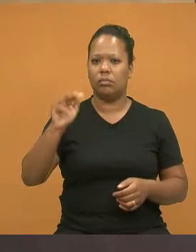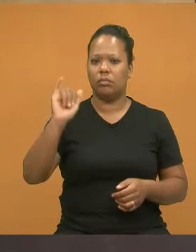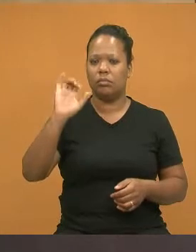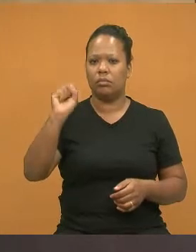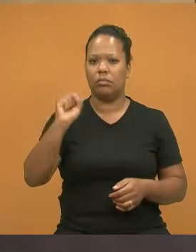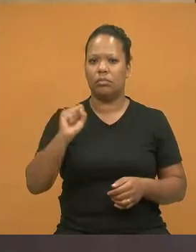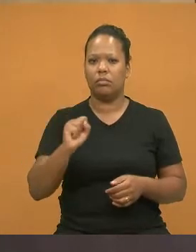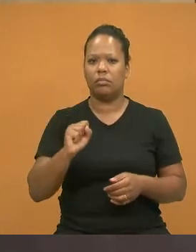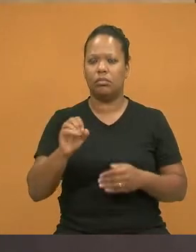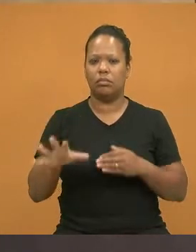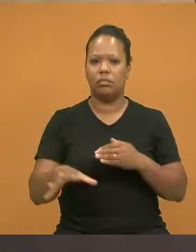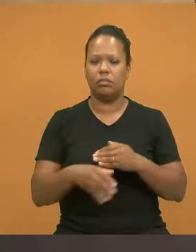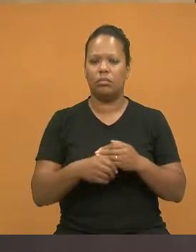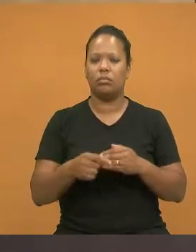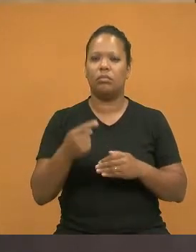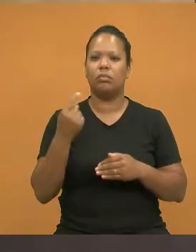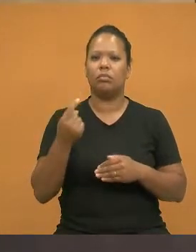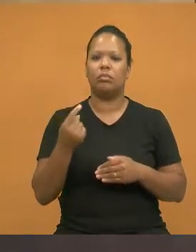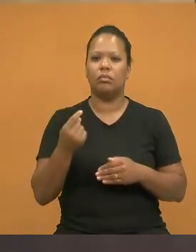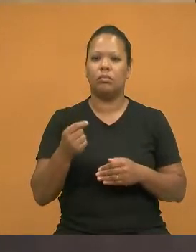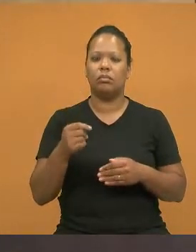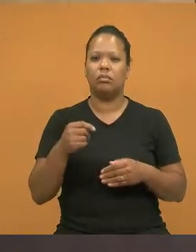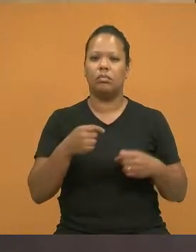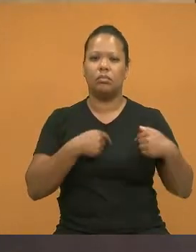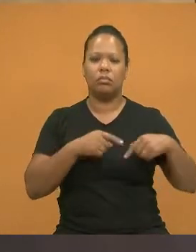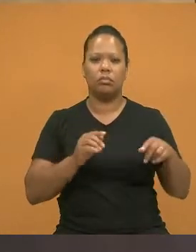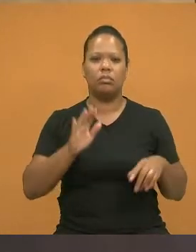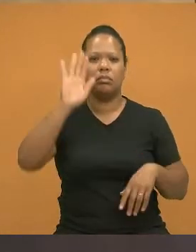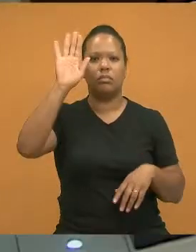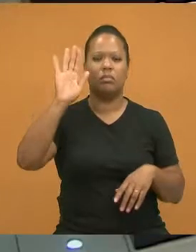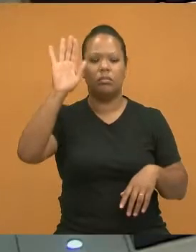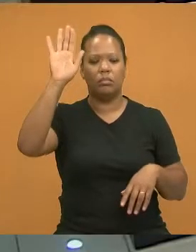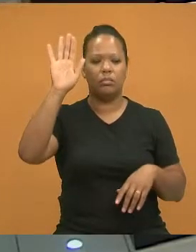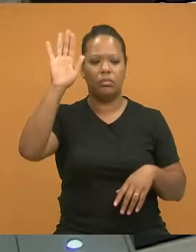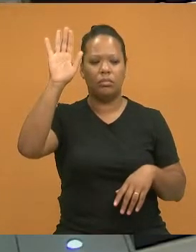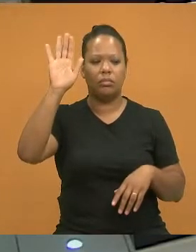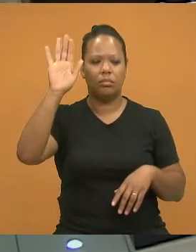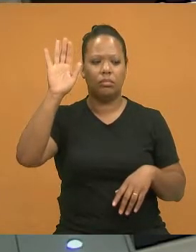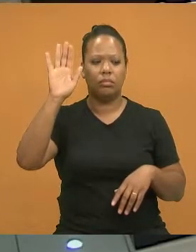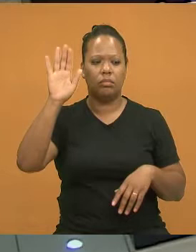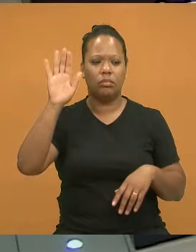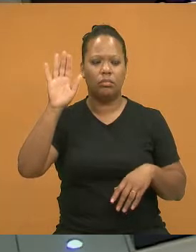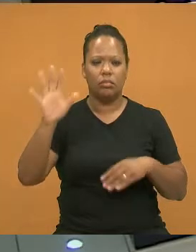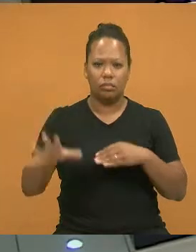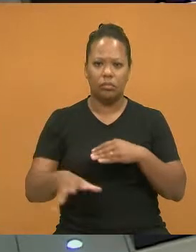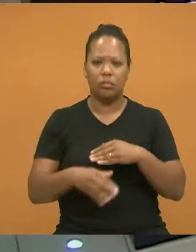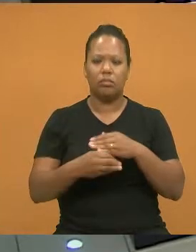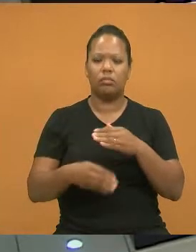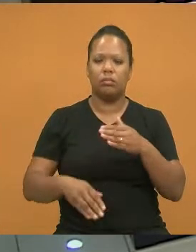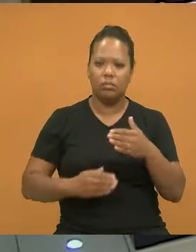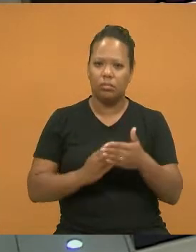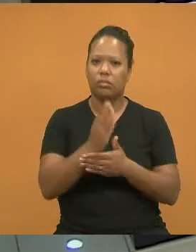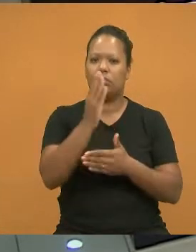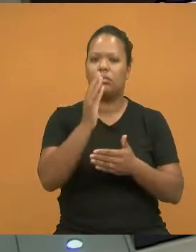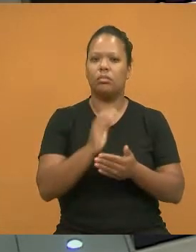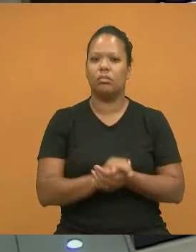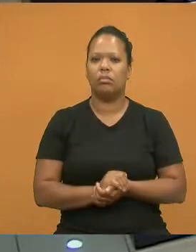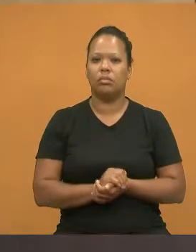Emenda 01 em votação. Os que forem contrários, que se manifestem levantando o braço. Emenda 01